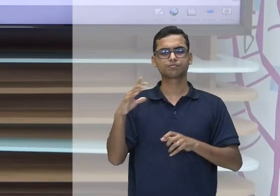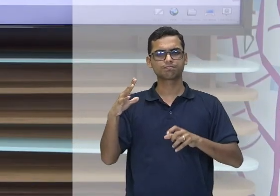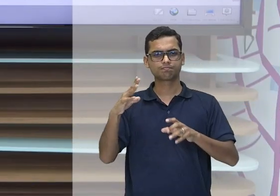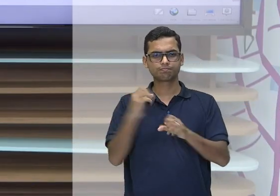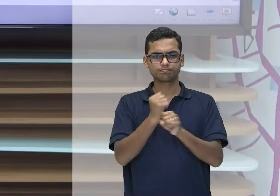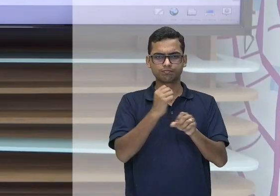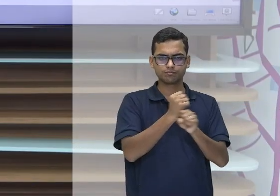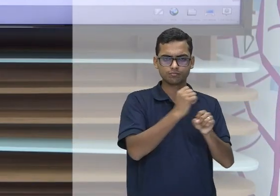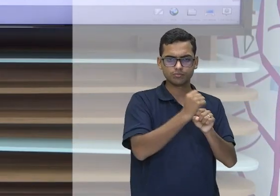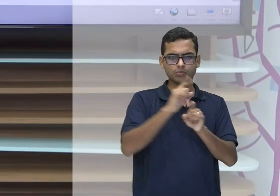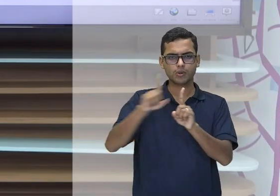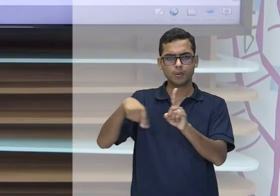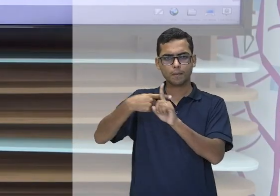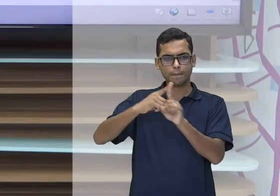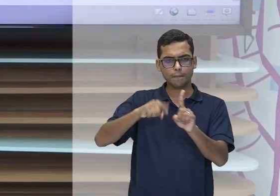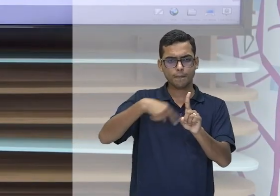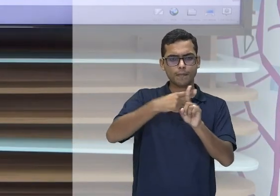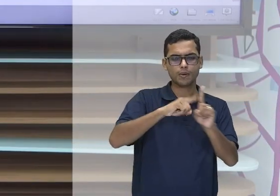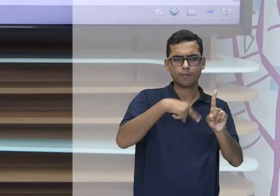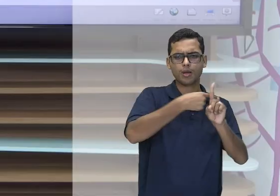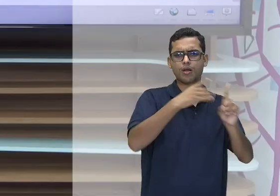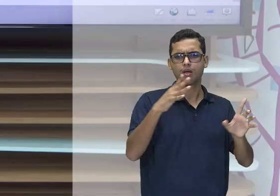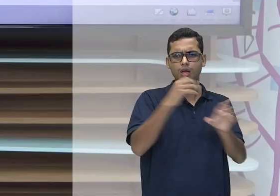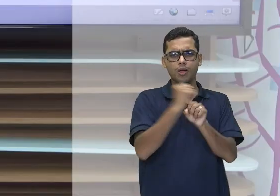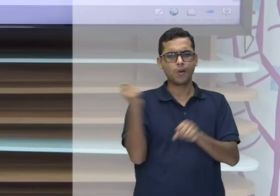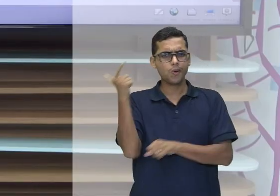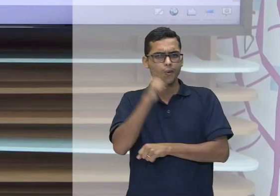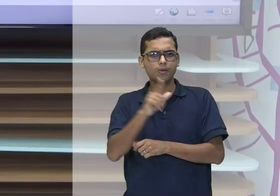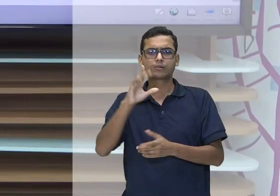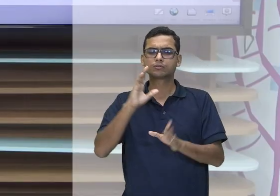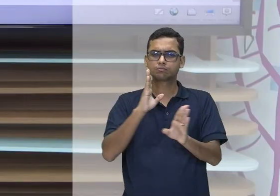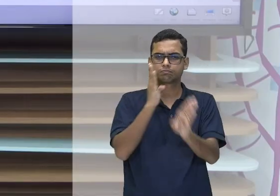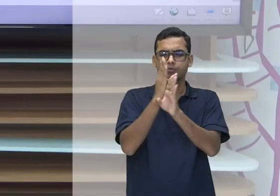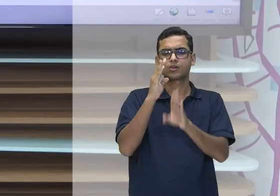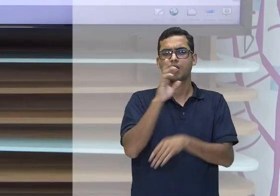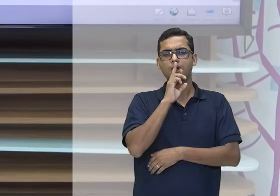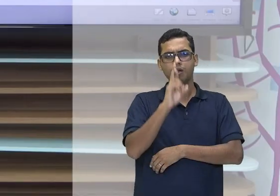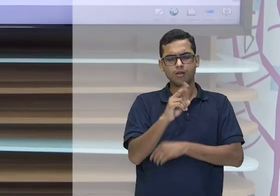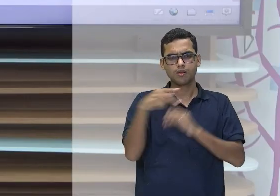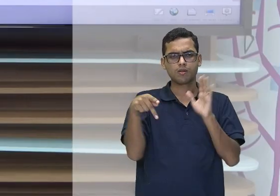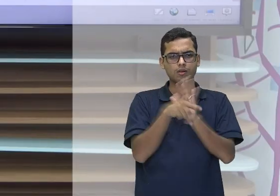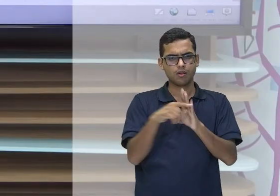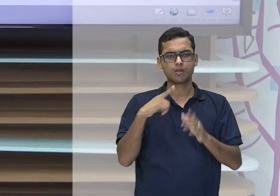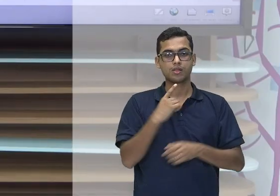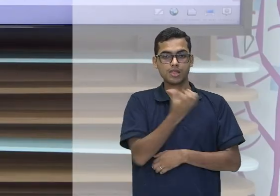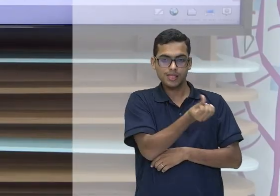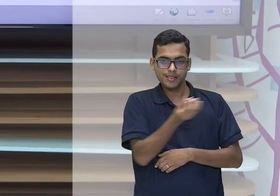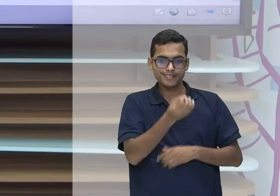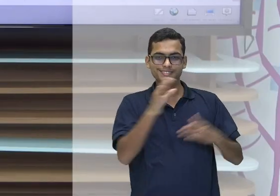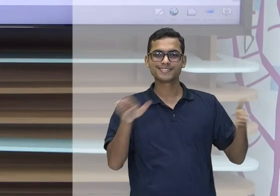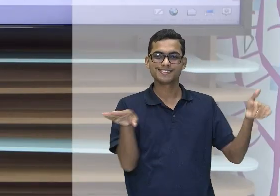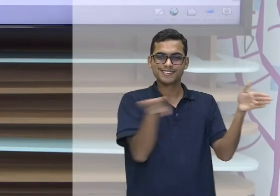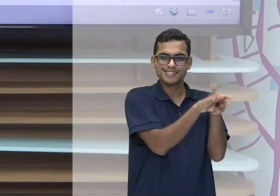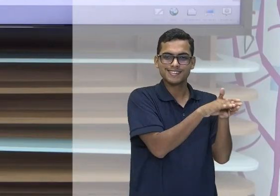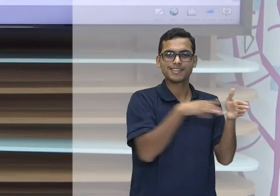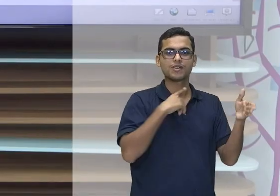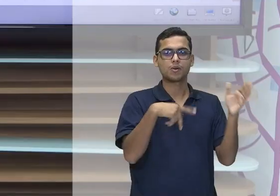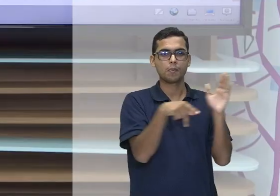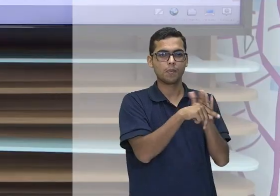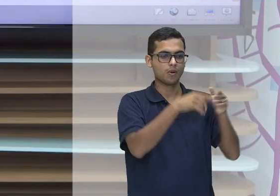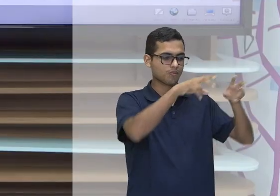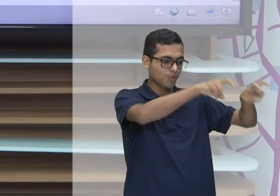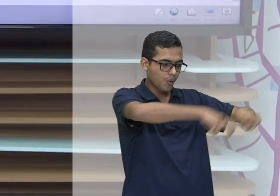quilômetros, mais 1 litro. E assim por diante, até chegar lá no quilômetro 60, que é onde fica ali o seu